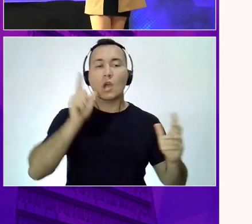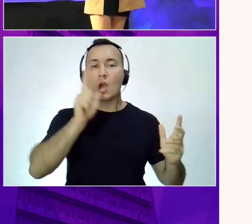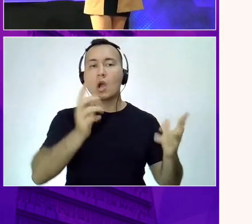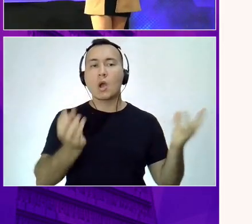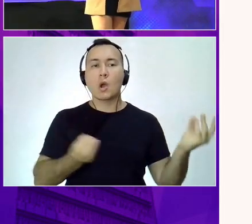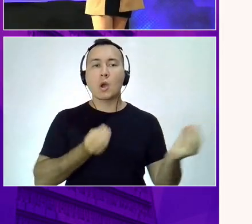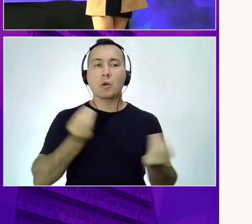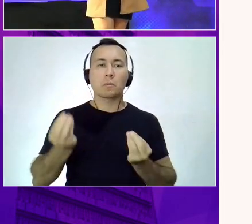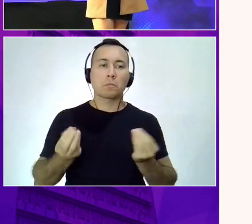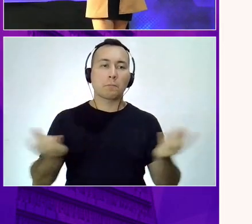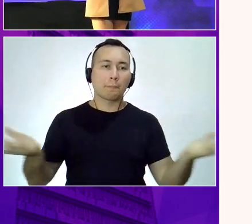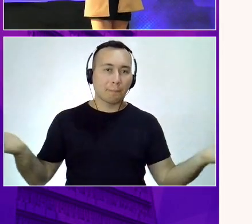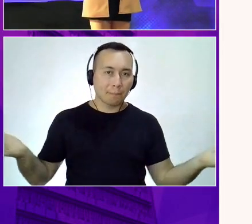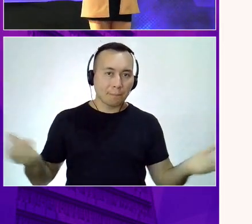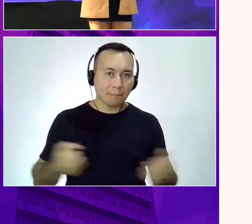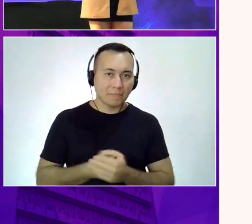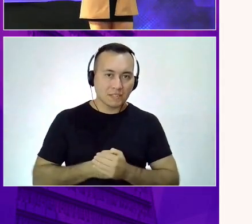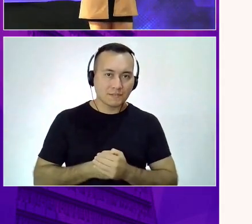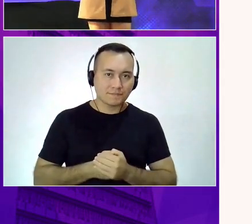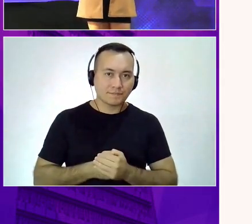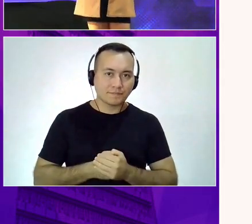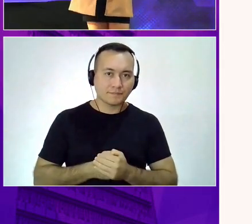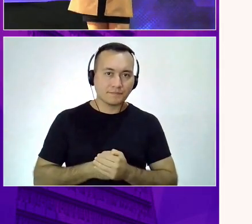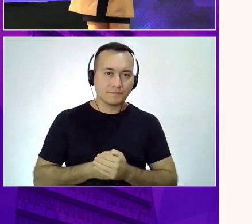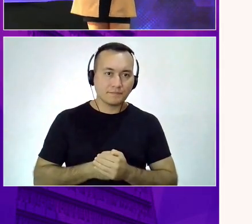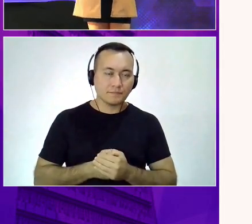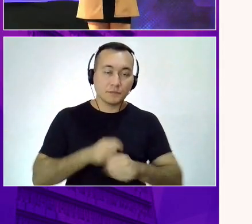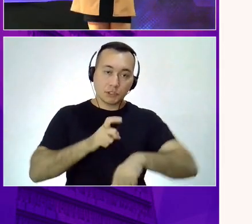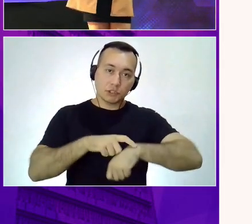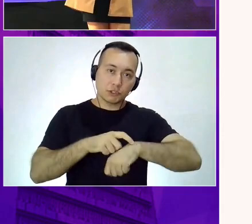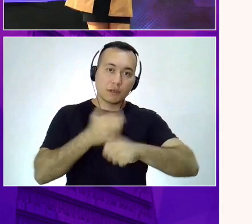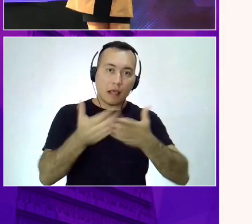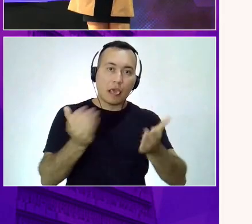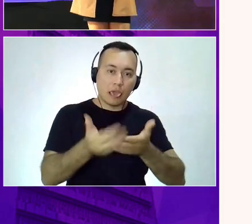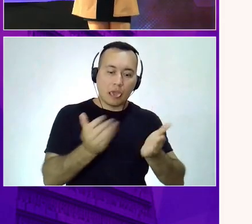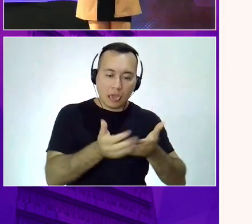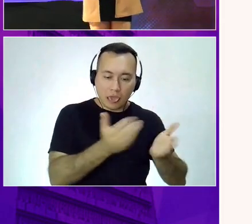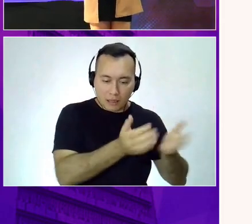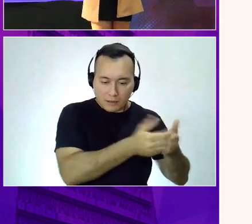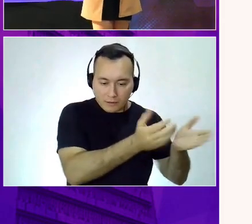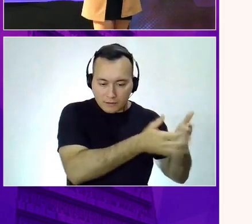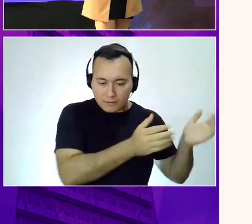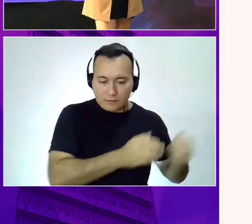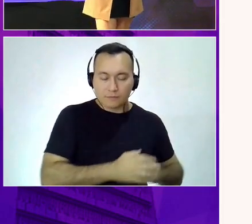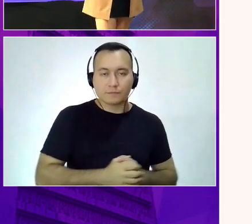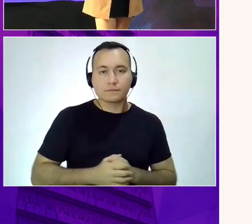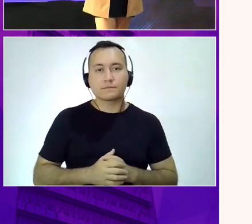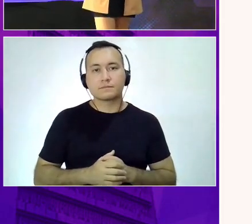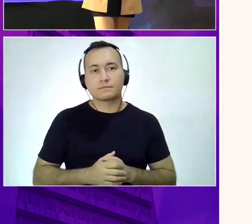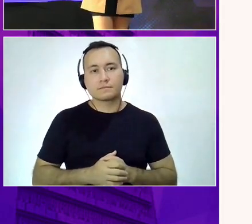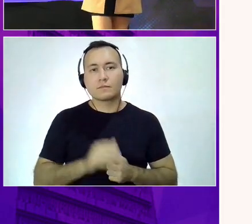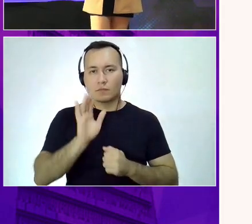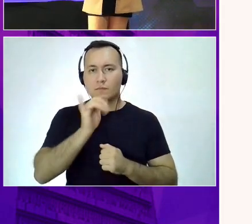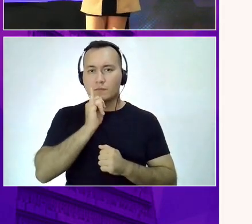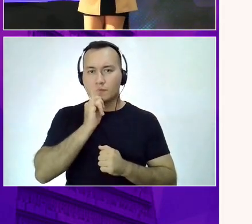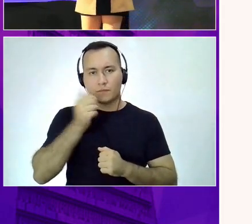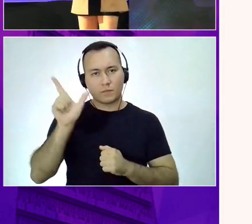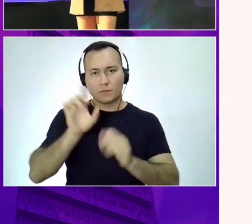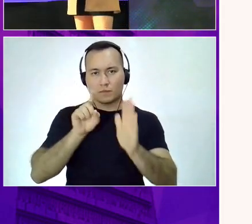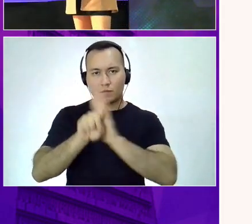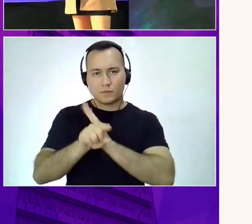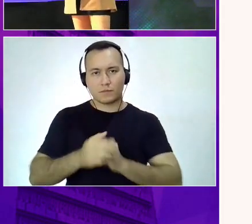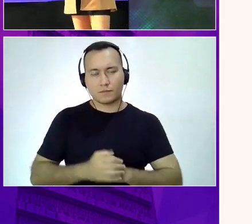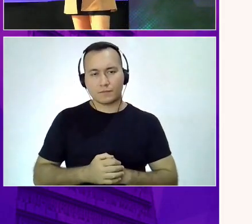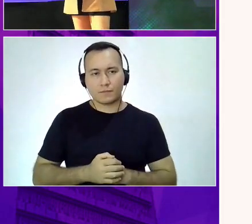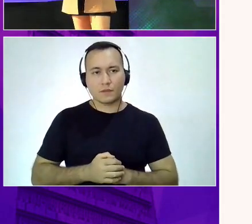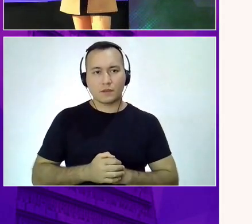Sem falar de questão, por exemplo, de transação distribuída. Imagina que você tem um sistema financeiro que você precisa fazer uma conversão